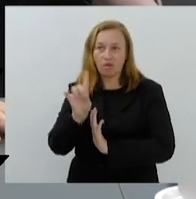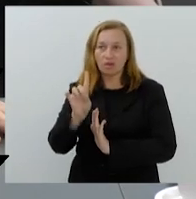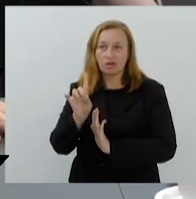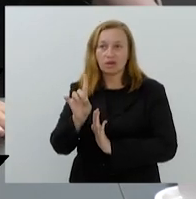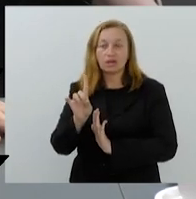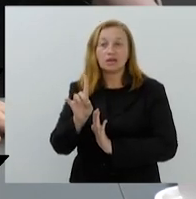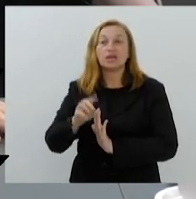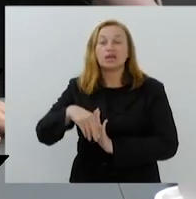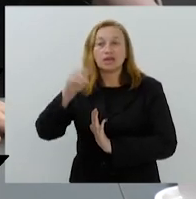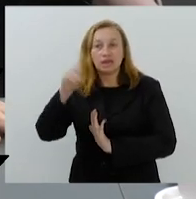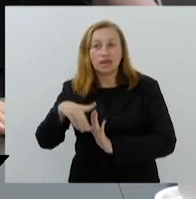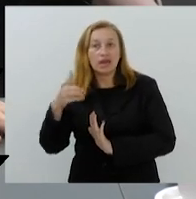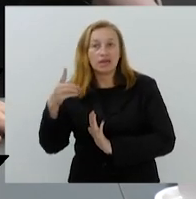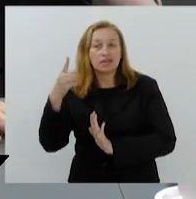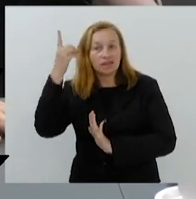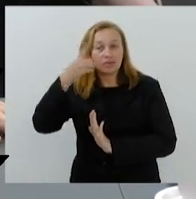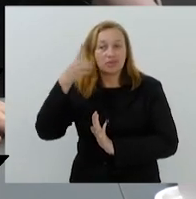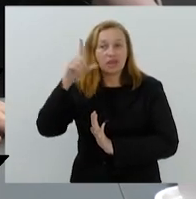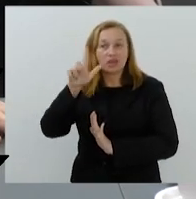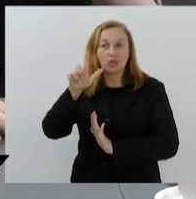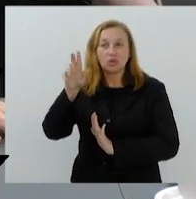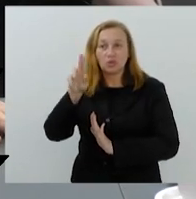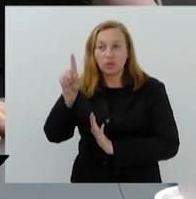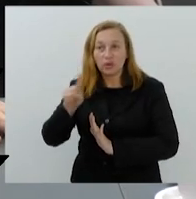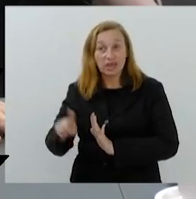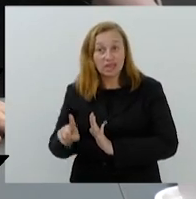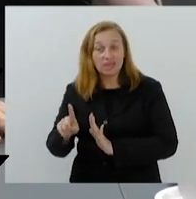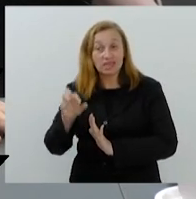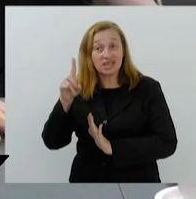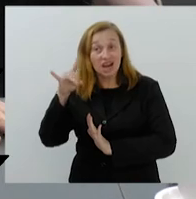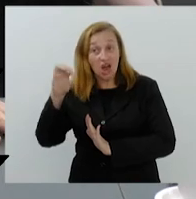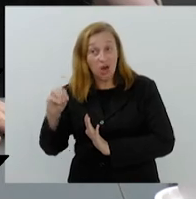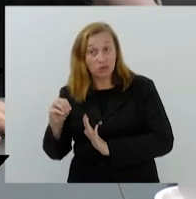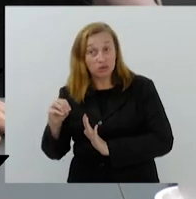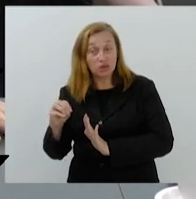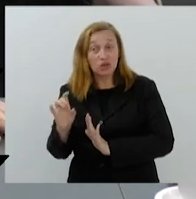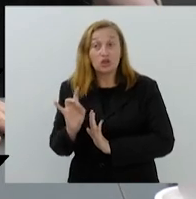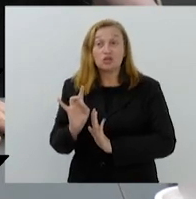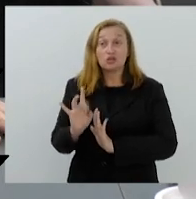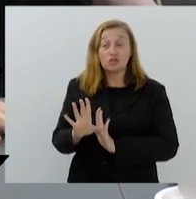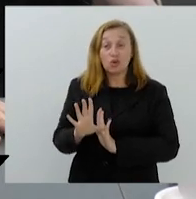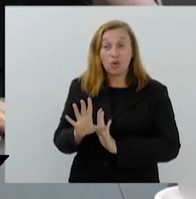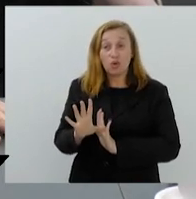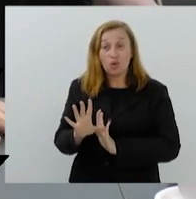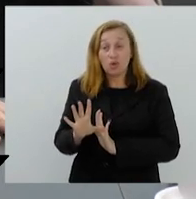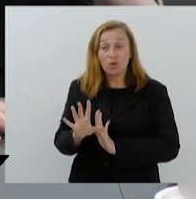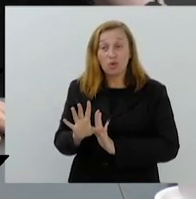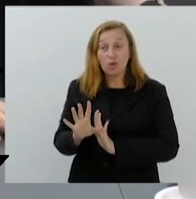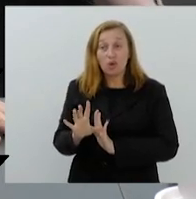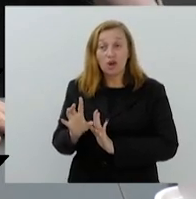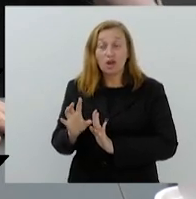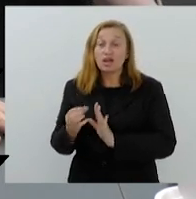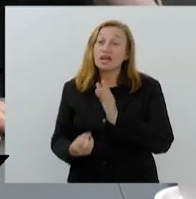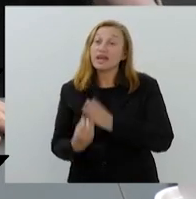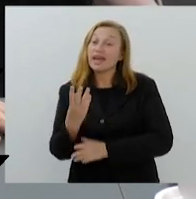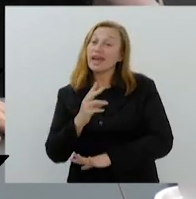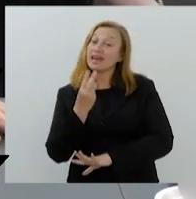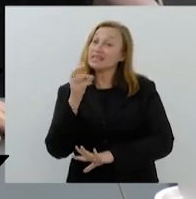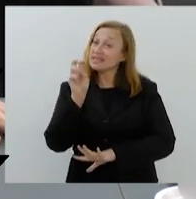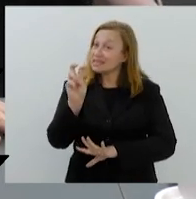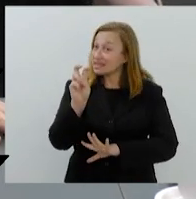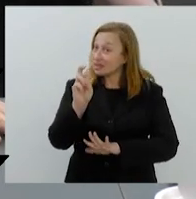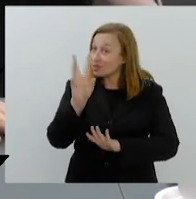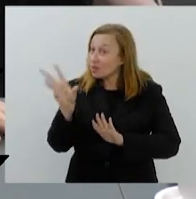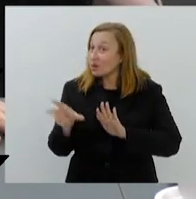o deputado Luiz Cláudio Ribeiro. Eu sou apenas o autor das 5 emendas. Ah,